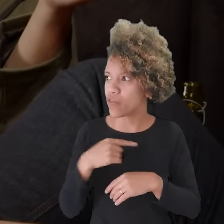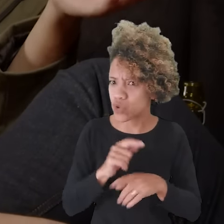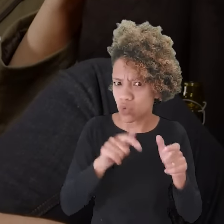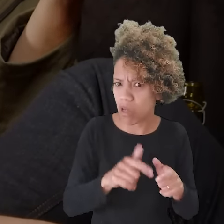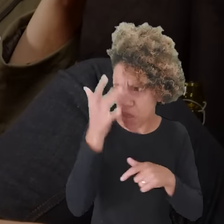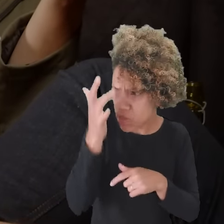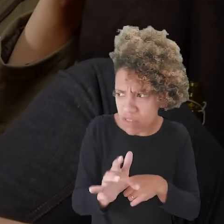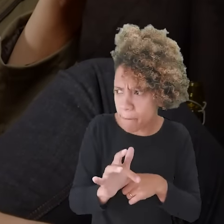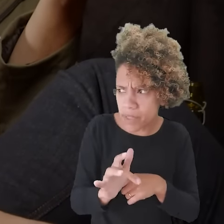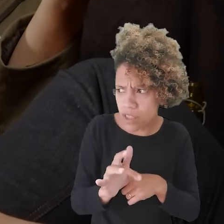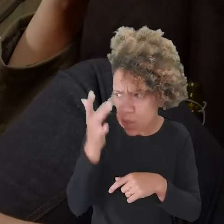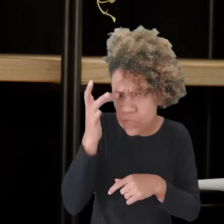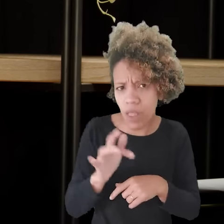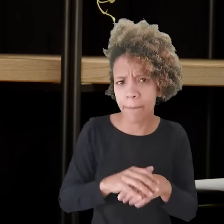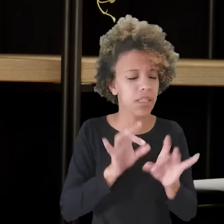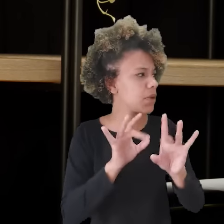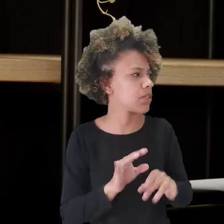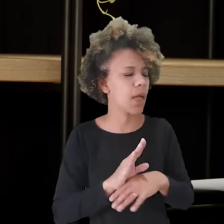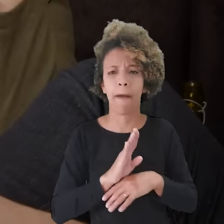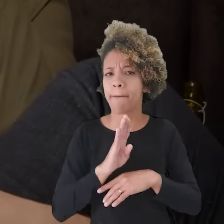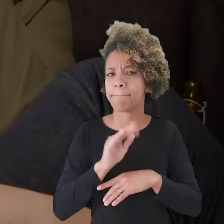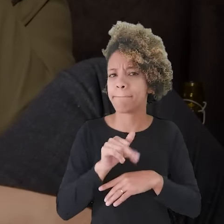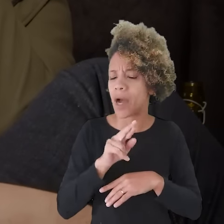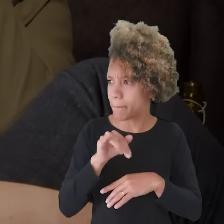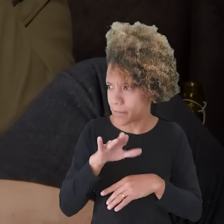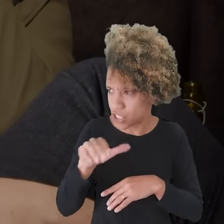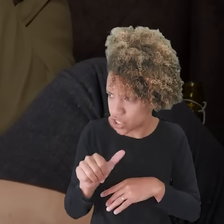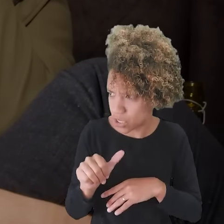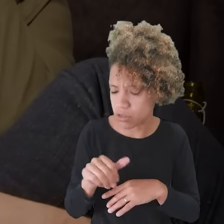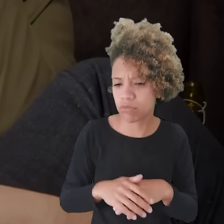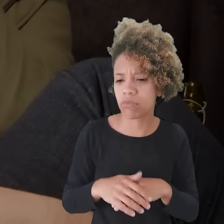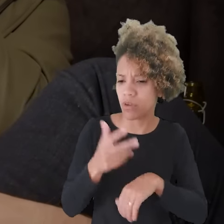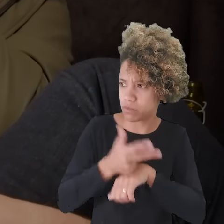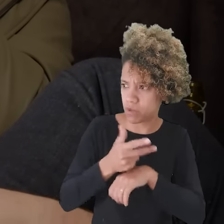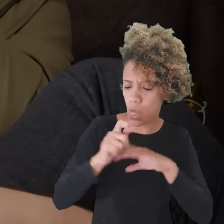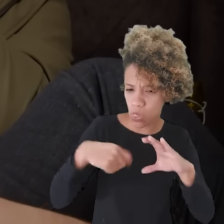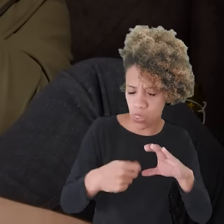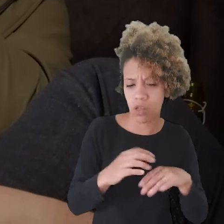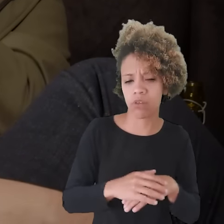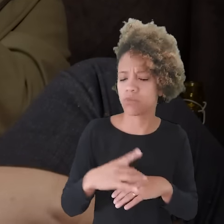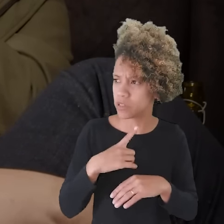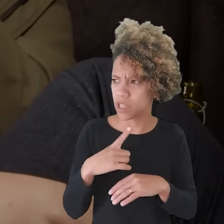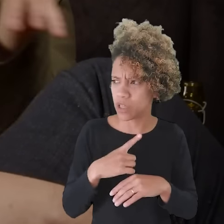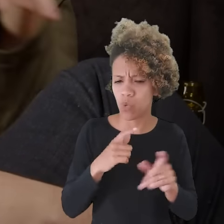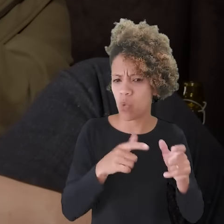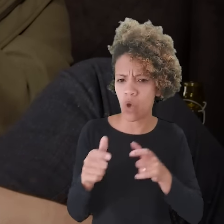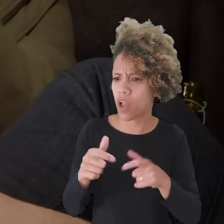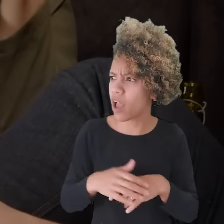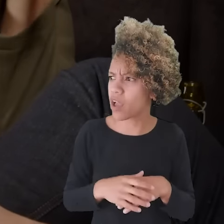eu fui no lugar que eu não tinha o menor ideia nem que existia com vários exclusivos que eles foram que uma término de gravar um programa que eles tenham